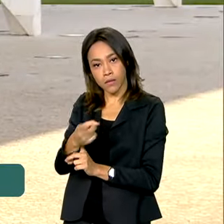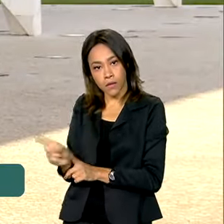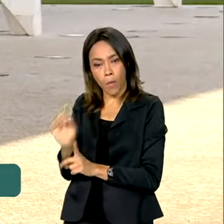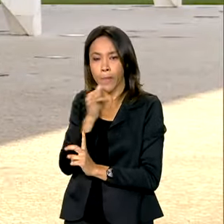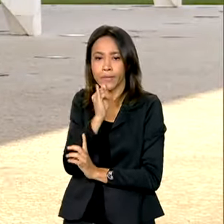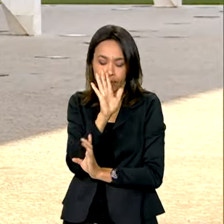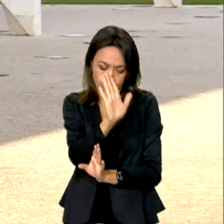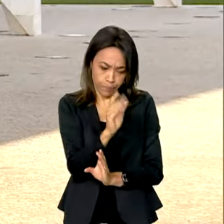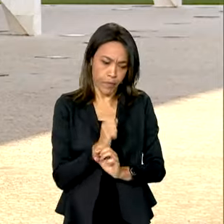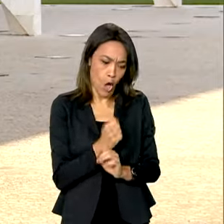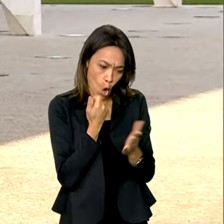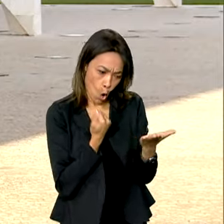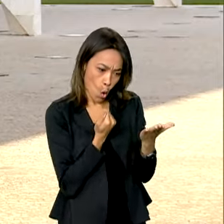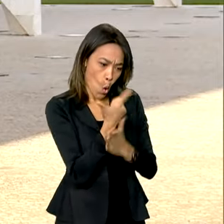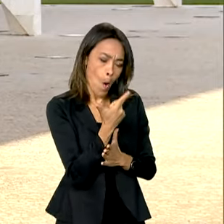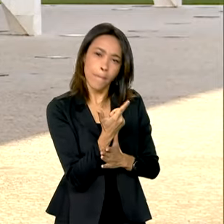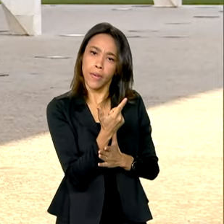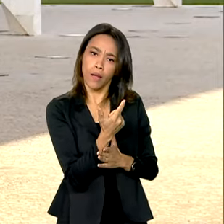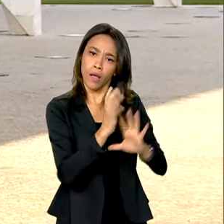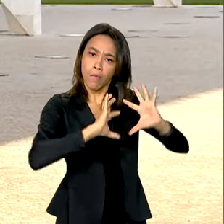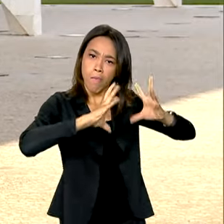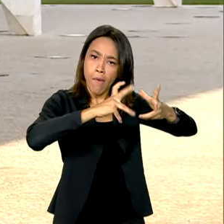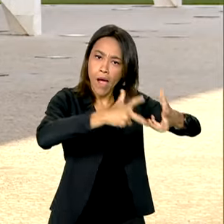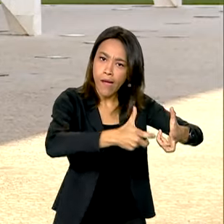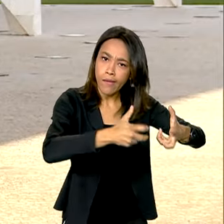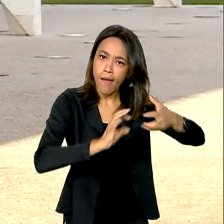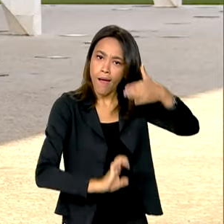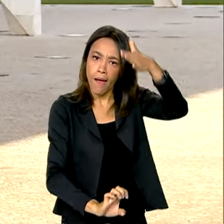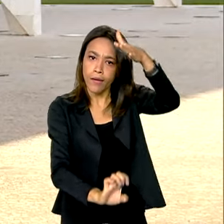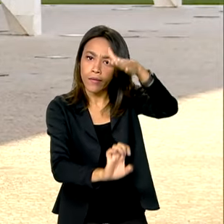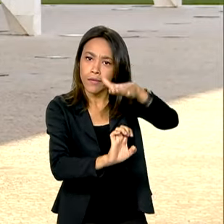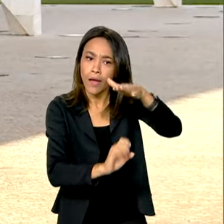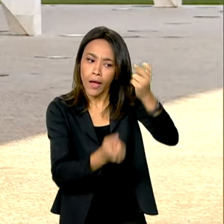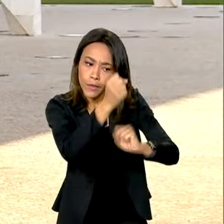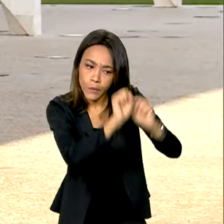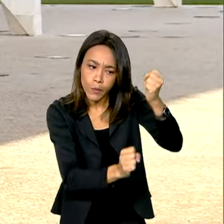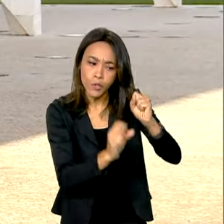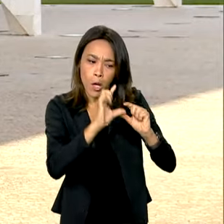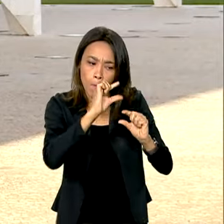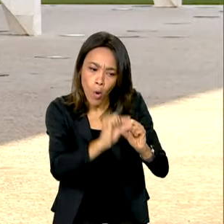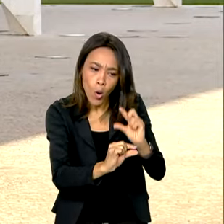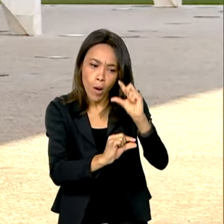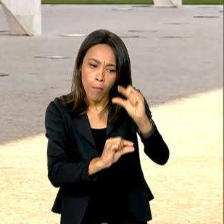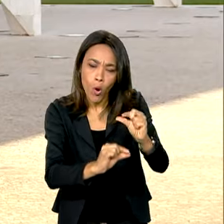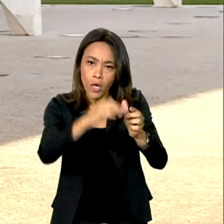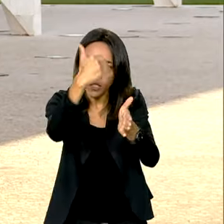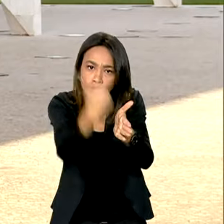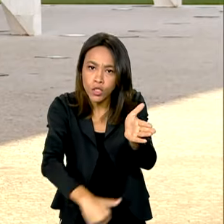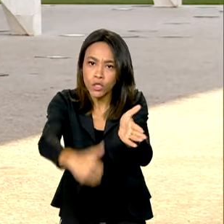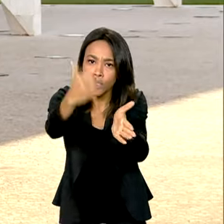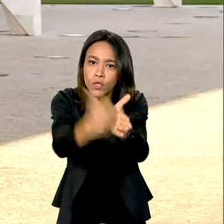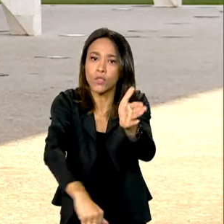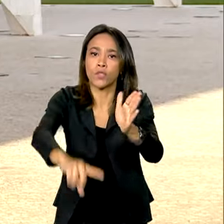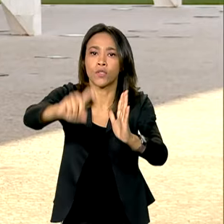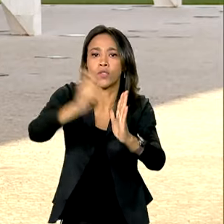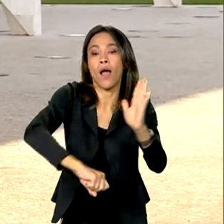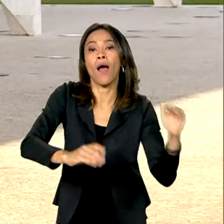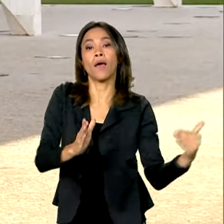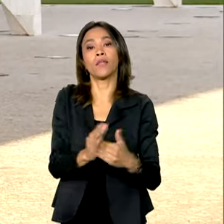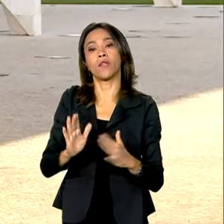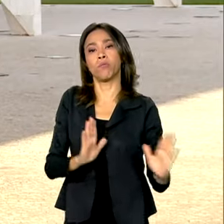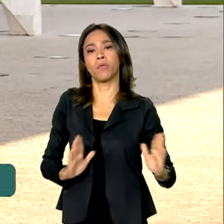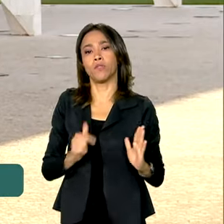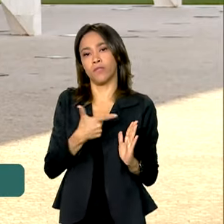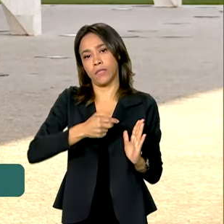Toda vez que compra um maquinário novo, a indústria pode pouco a pouco abater esse valor do valor dos impostos em até 25